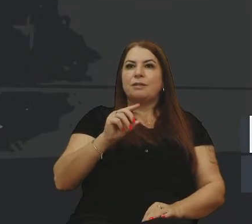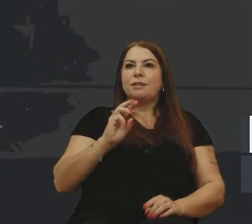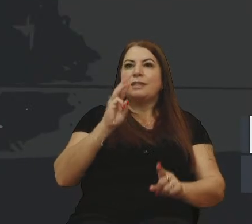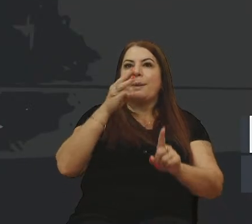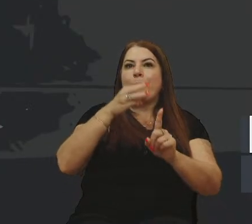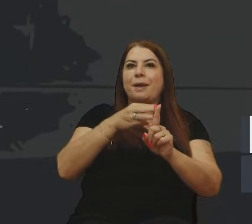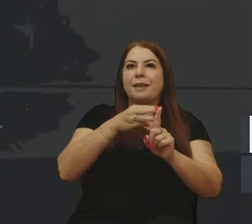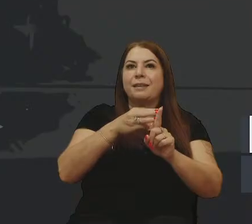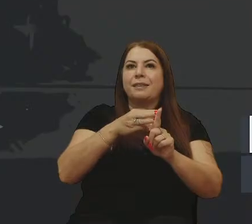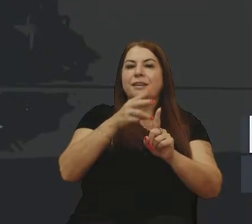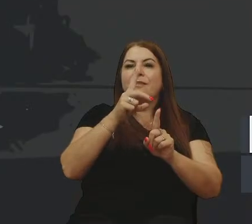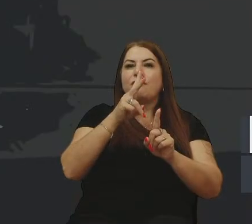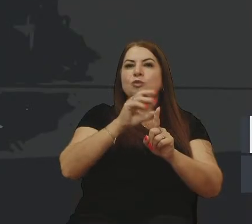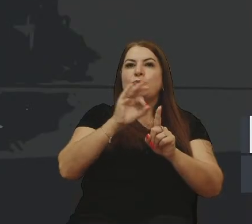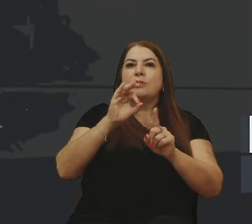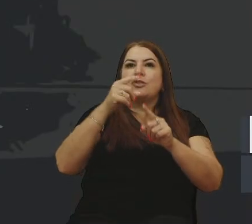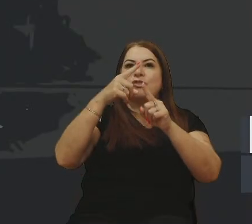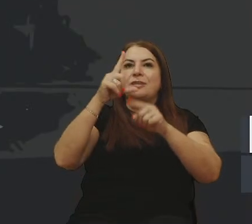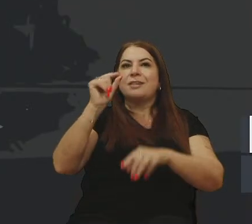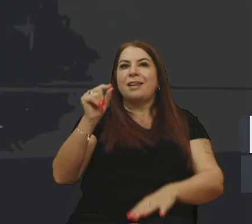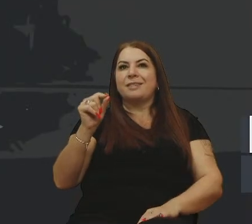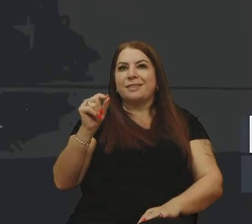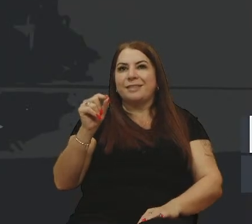20% de 10?